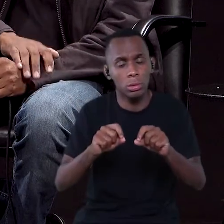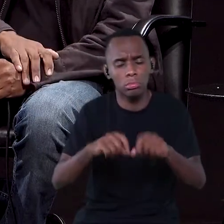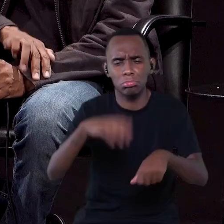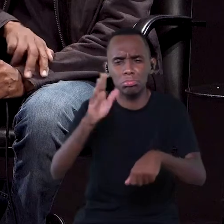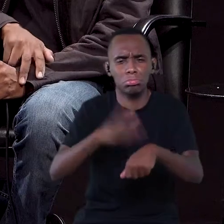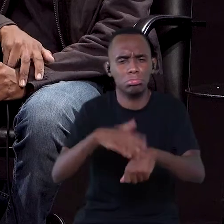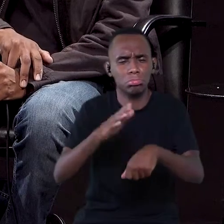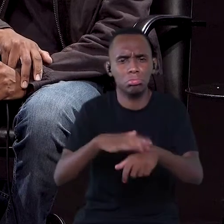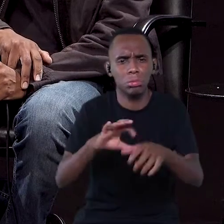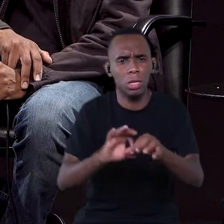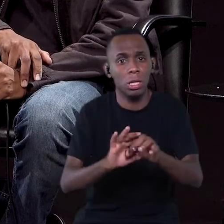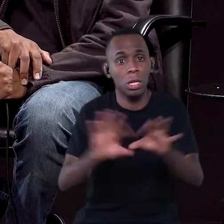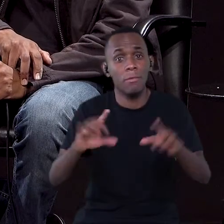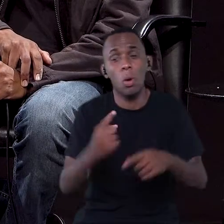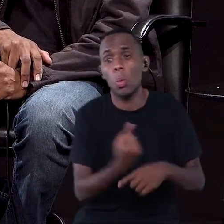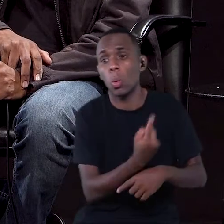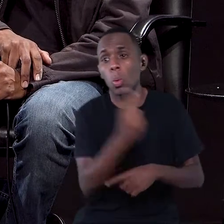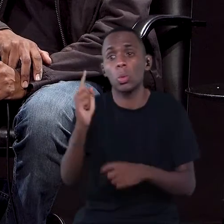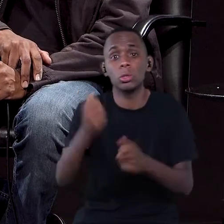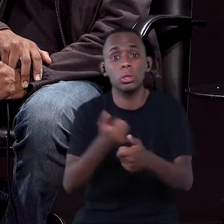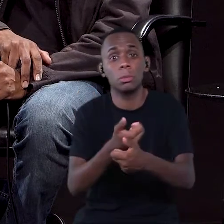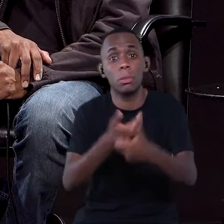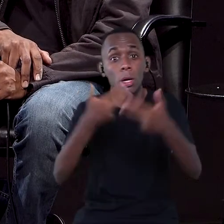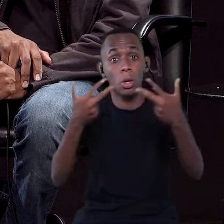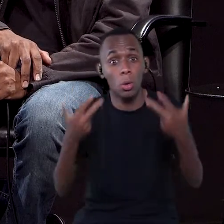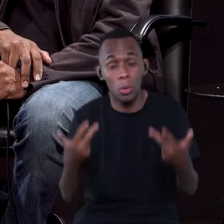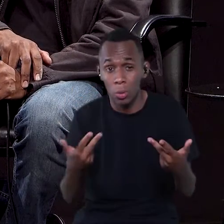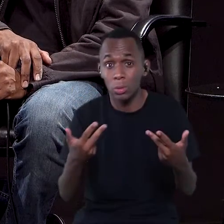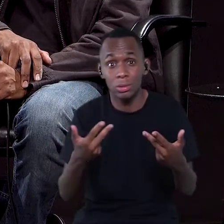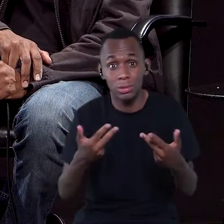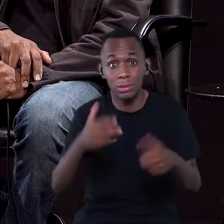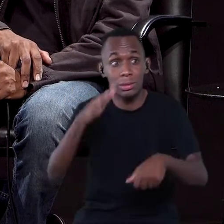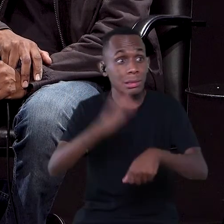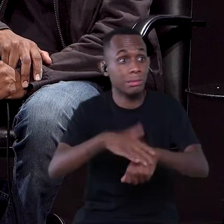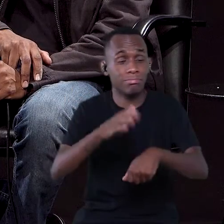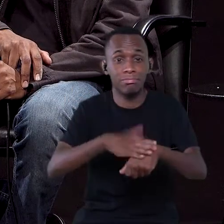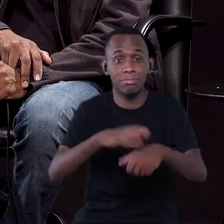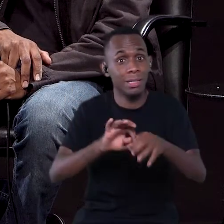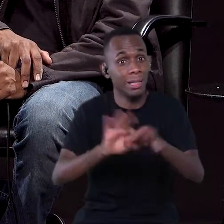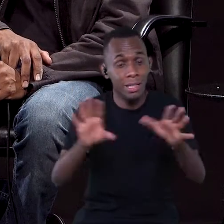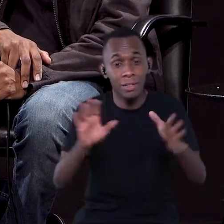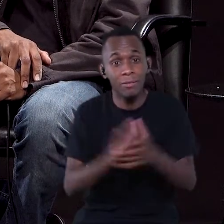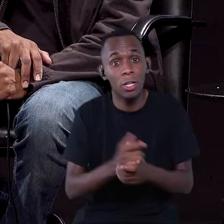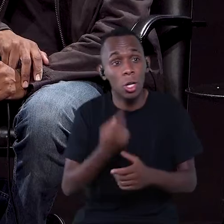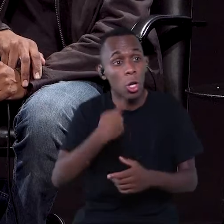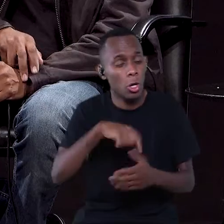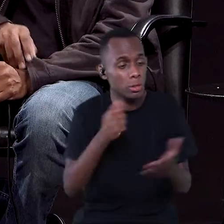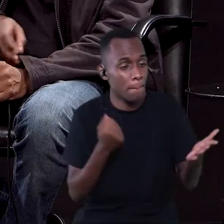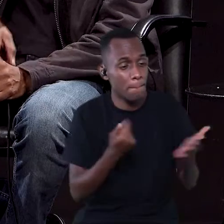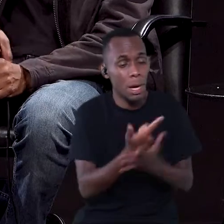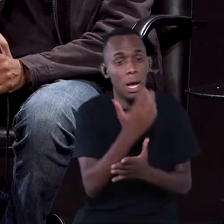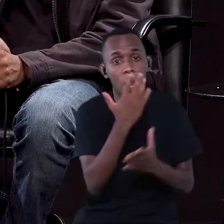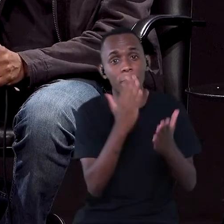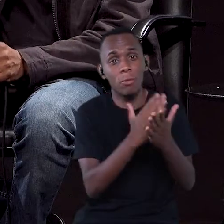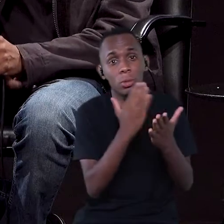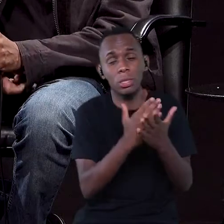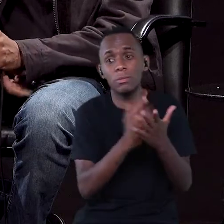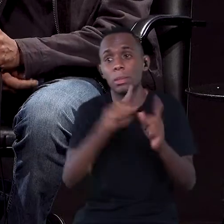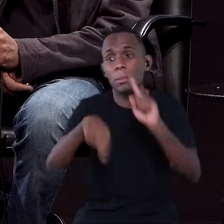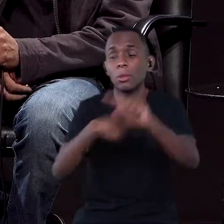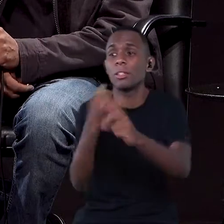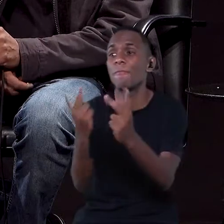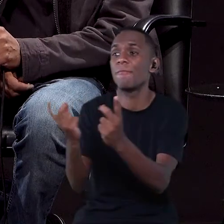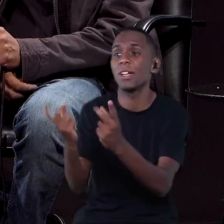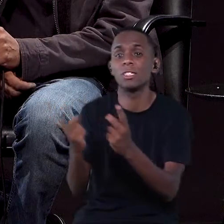Movimento Independente, que a última coisa que tinha era independente, a gente pagava os livros, a gente mesmo vendia pelo meio da rua,